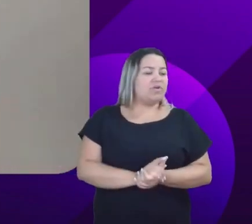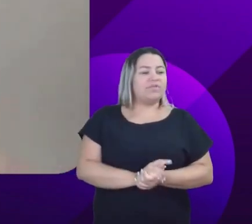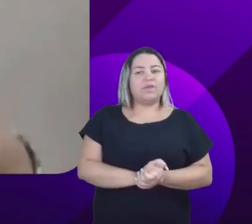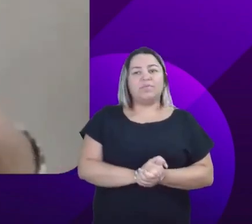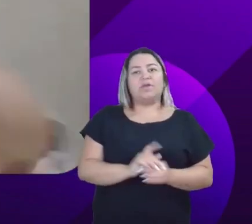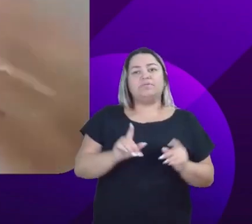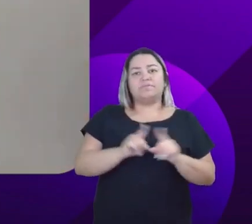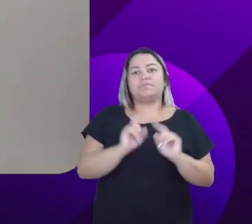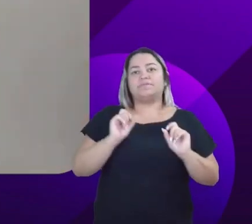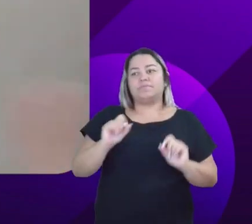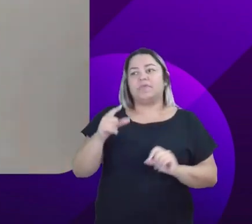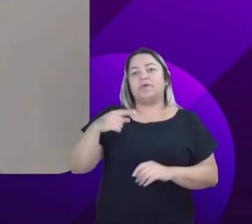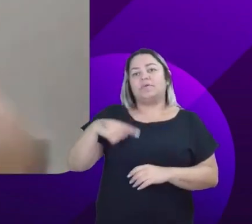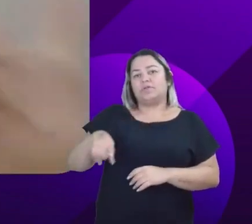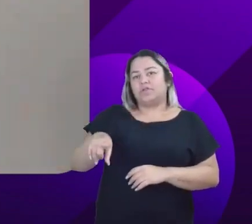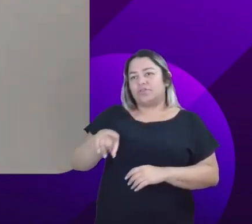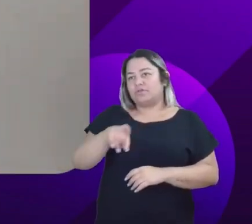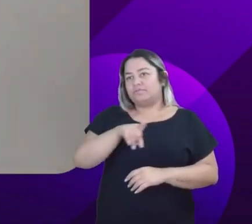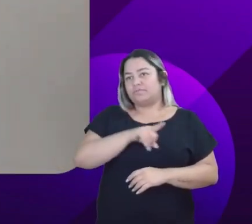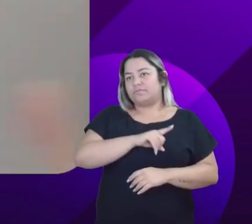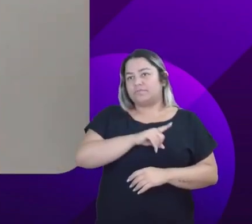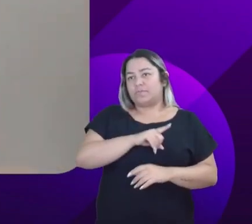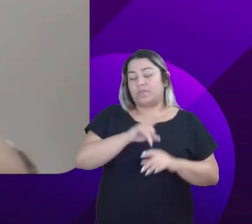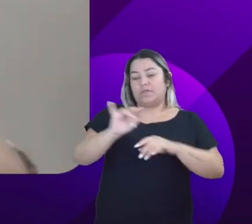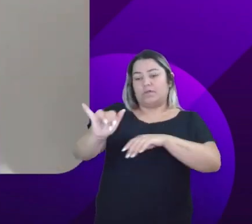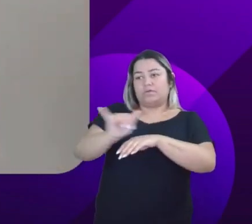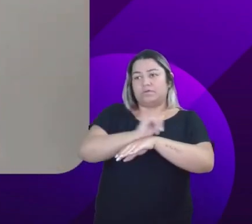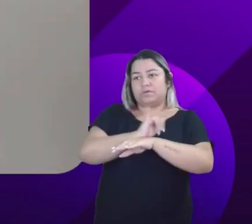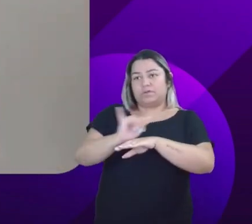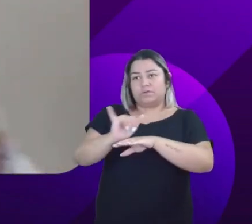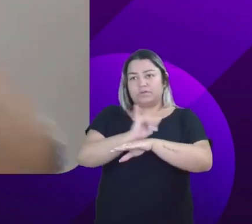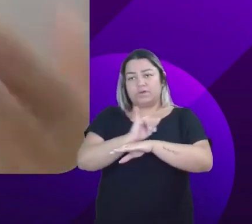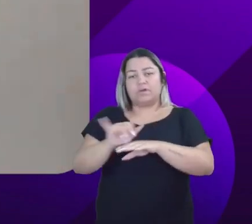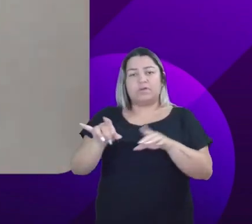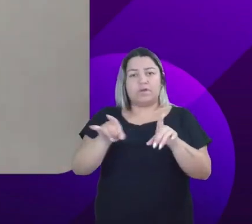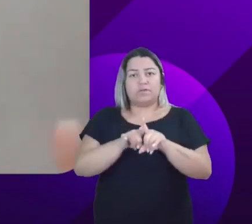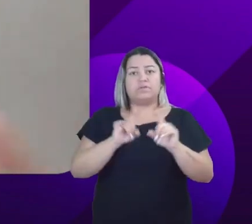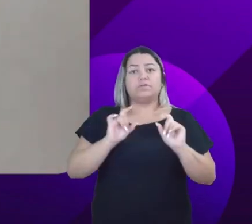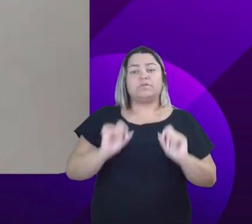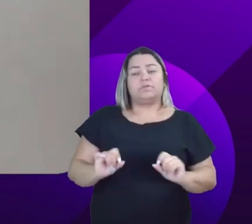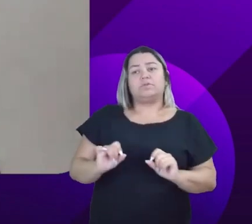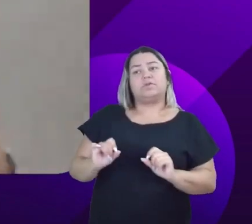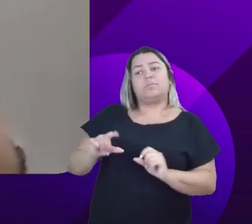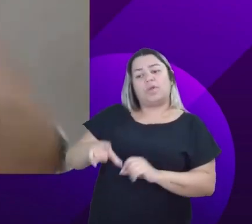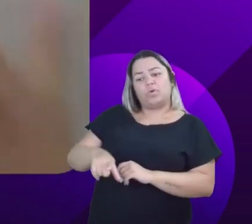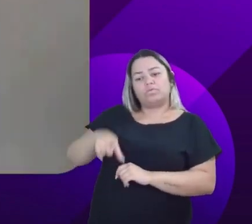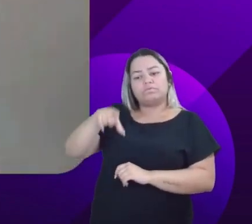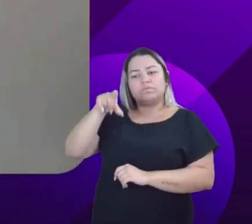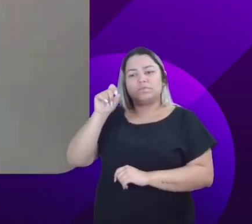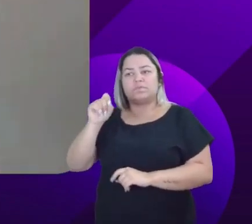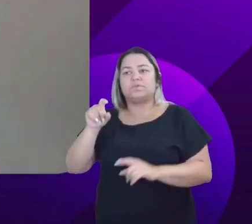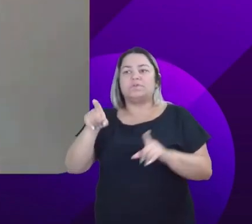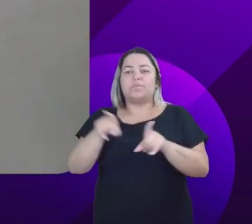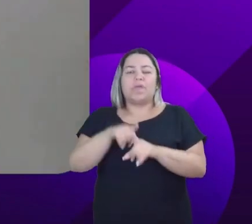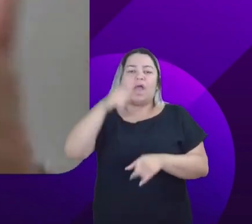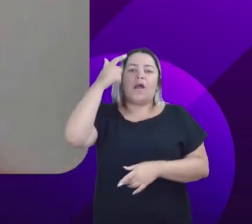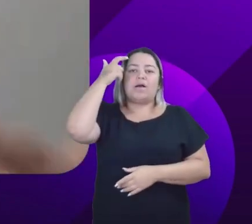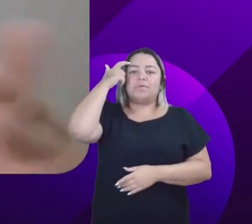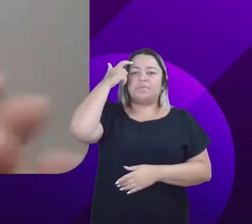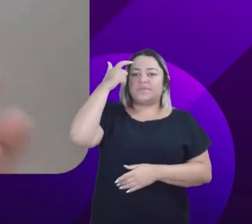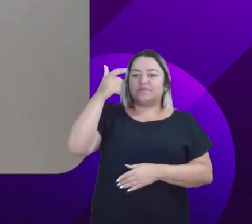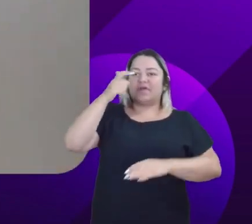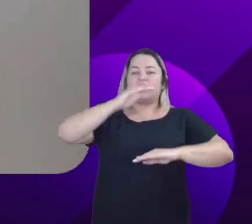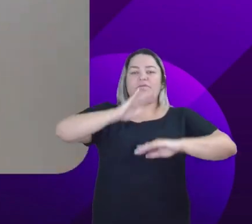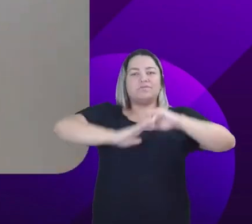espaços, enfim, que nos auxilie a pensar estratégias e a pensar alternativas, a pensar ações